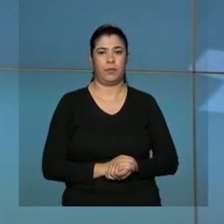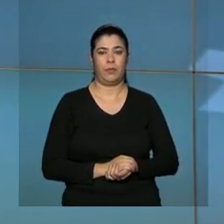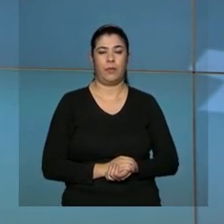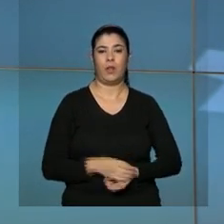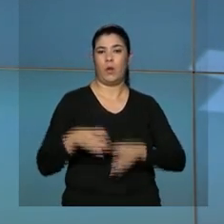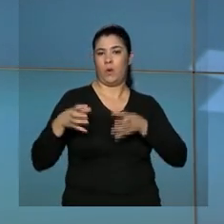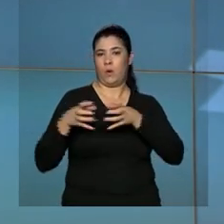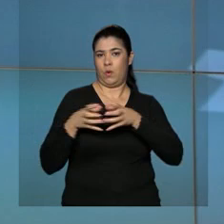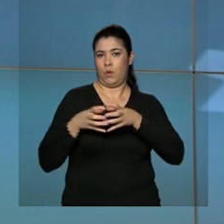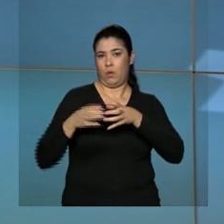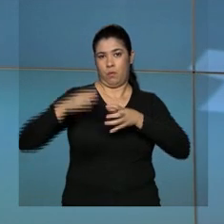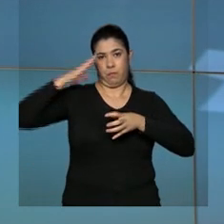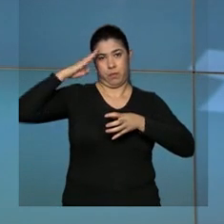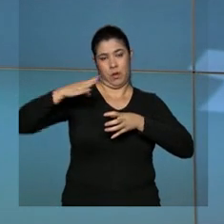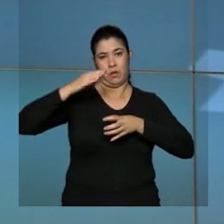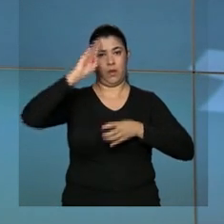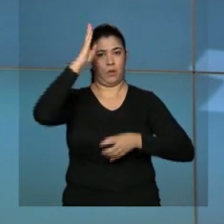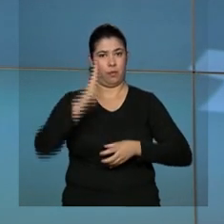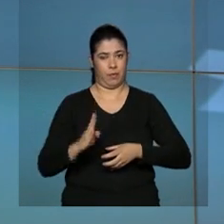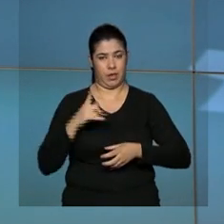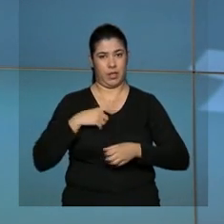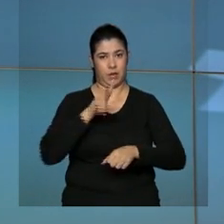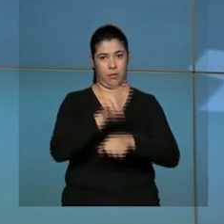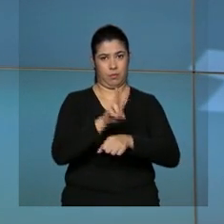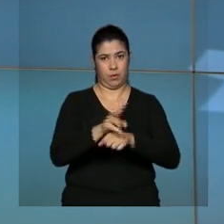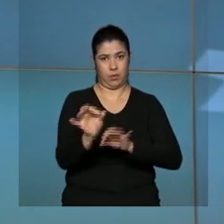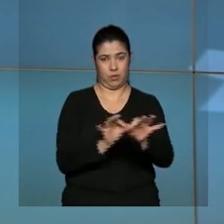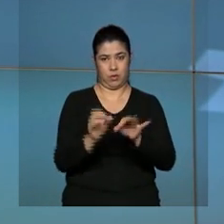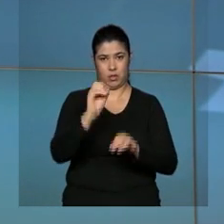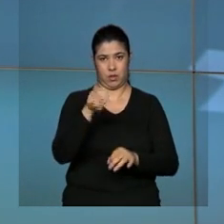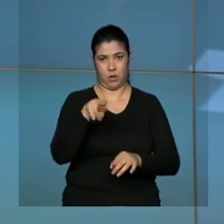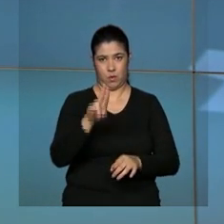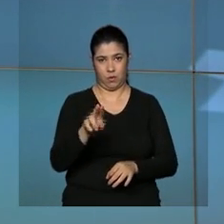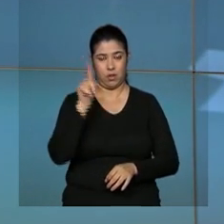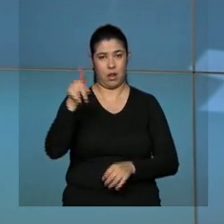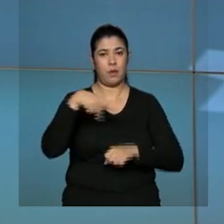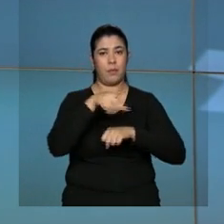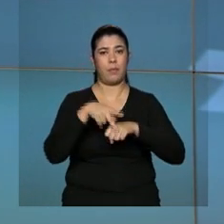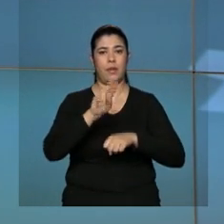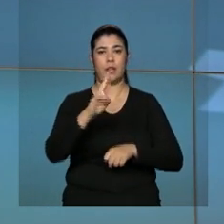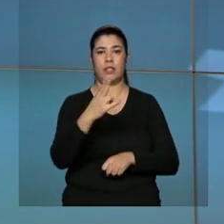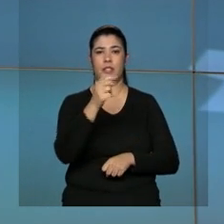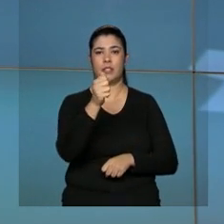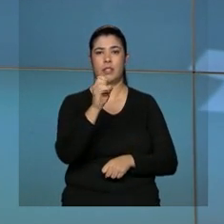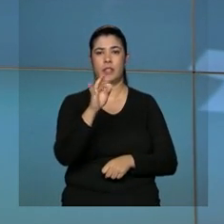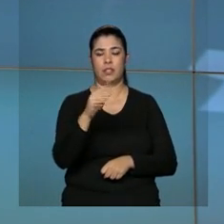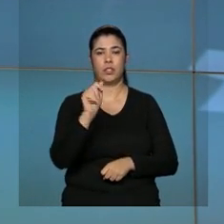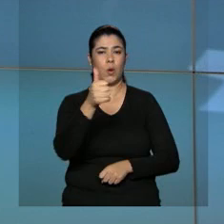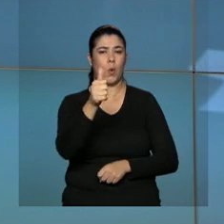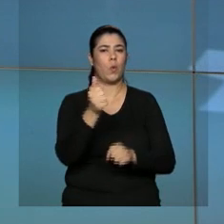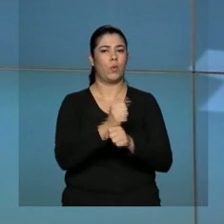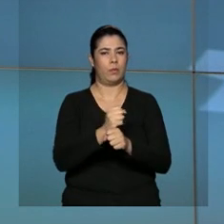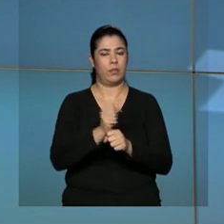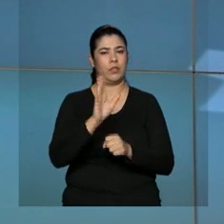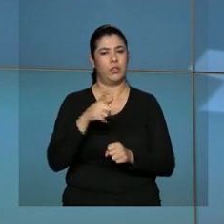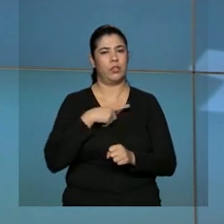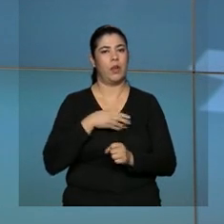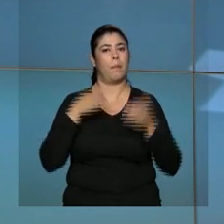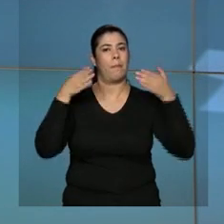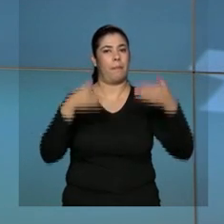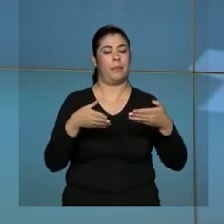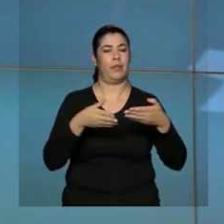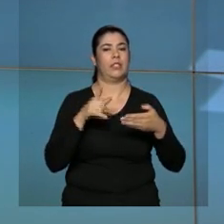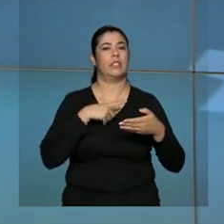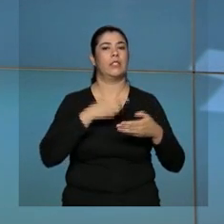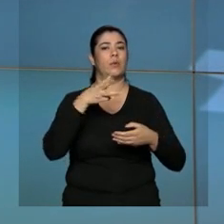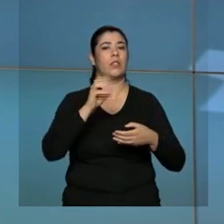Tropas brasileiras comandam a missão de paz das Nações Unidas no Haiti há 11 anos. A participação brasileira naquele país já soma mais de